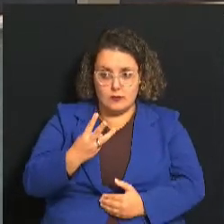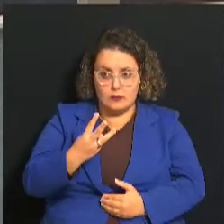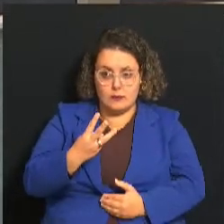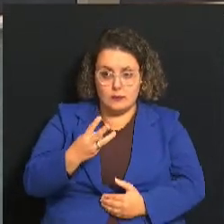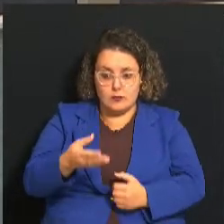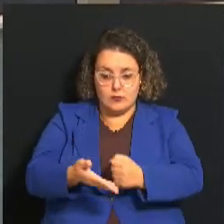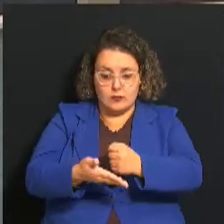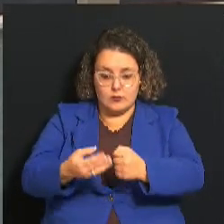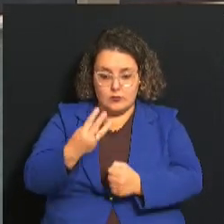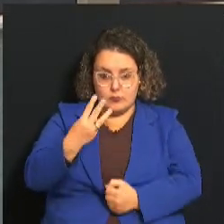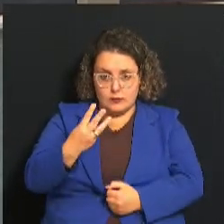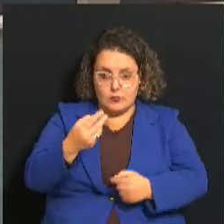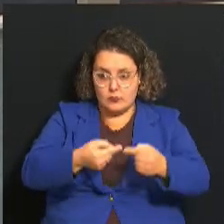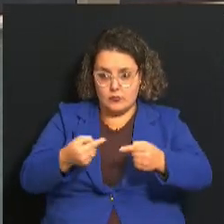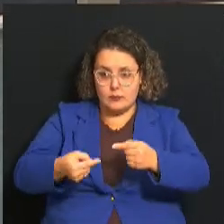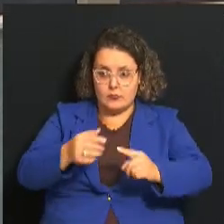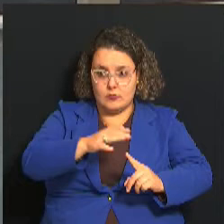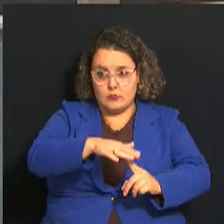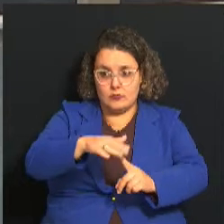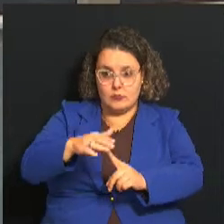questões ambientais.